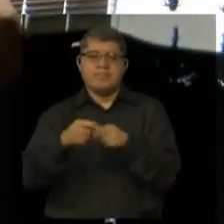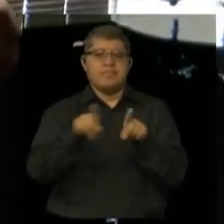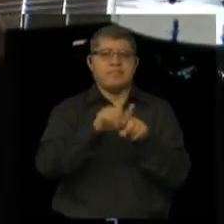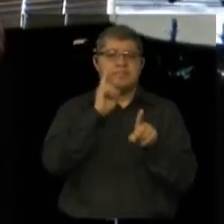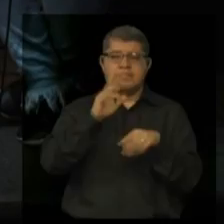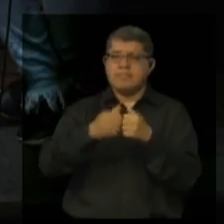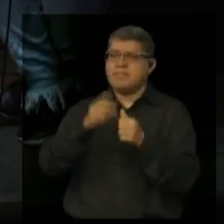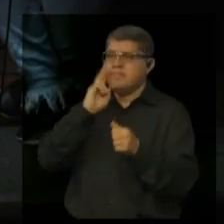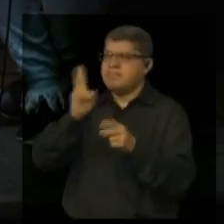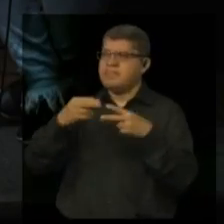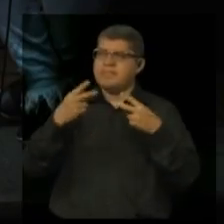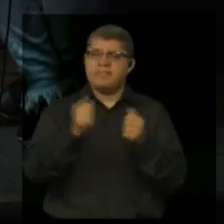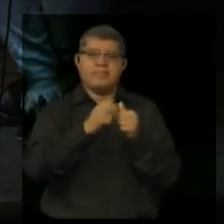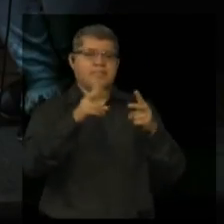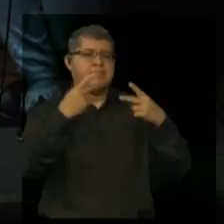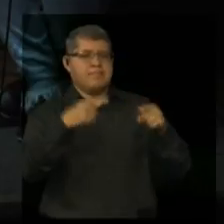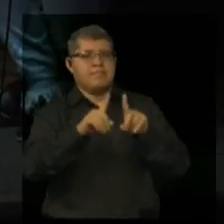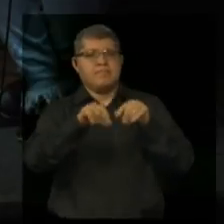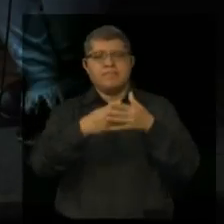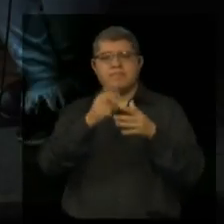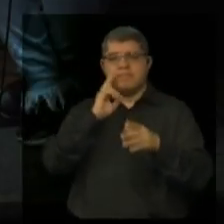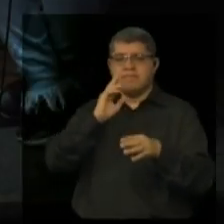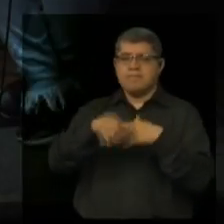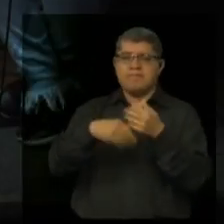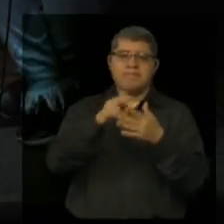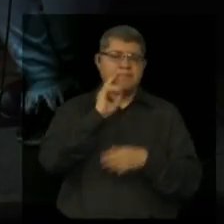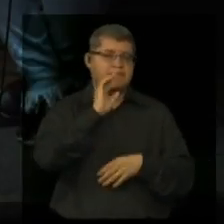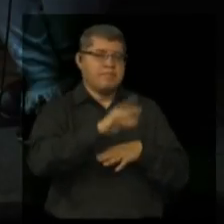Tem ventania, tem o vendaval.